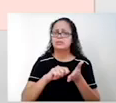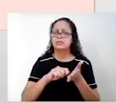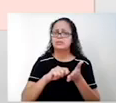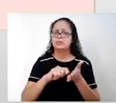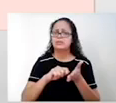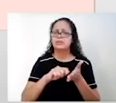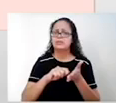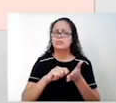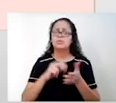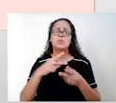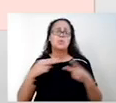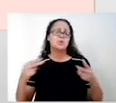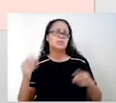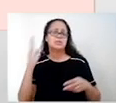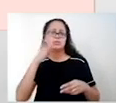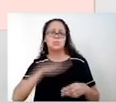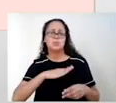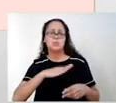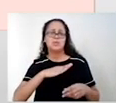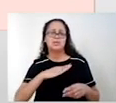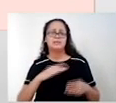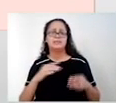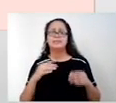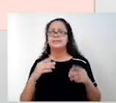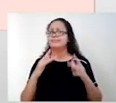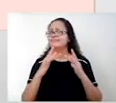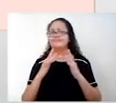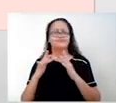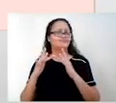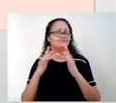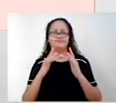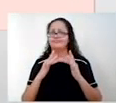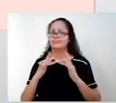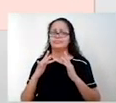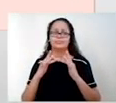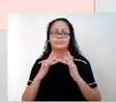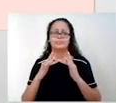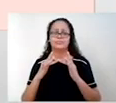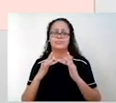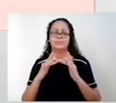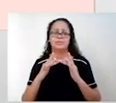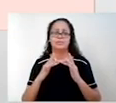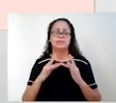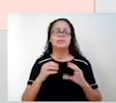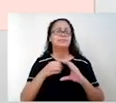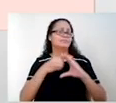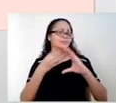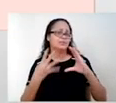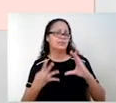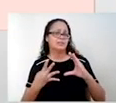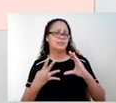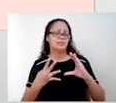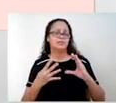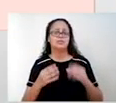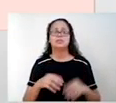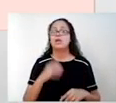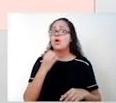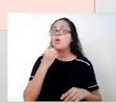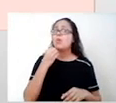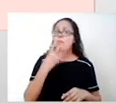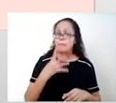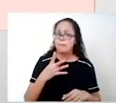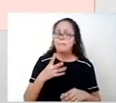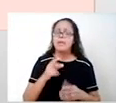combina com as características dele. Tudo que acontece, nesse tipo de história, o bem sempre vence o mal. Então, tem uma série